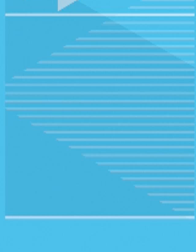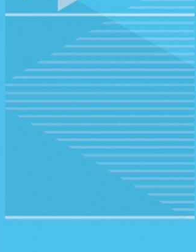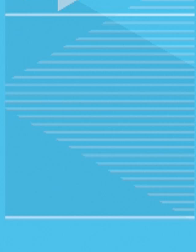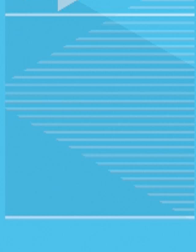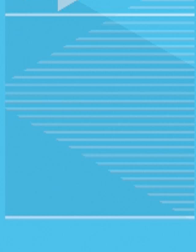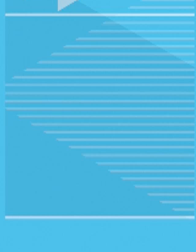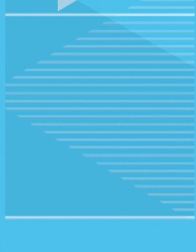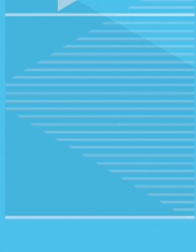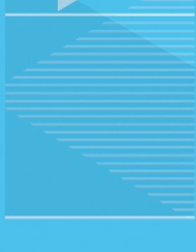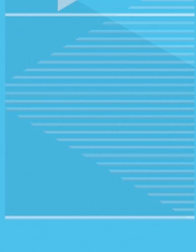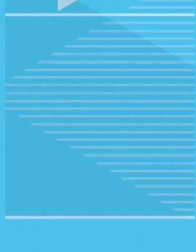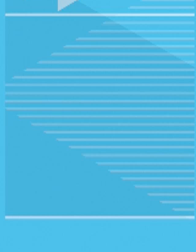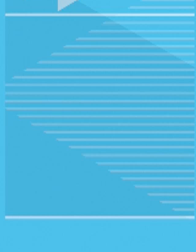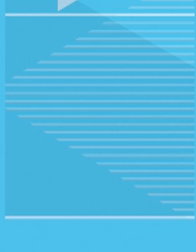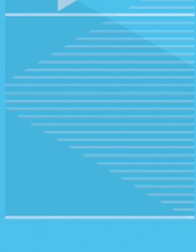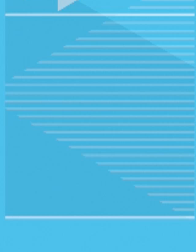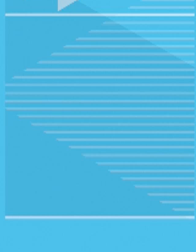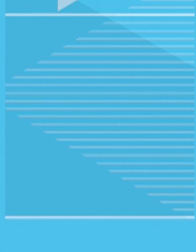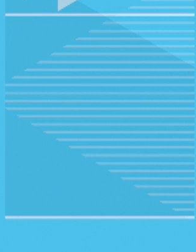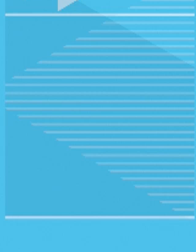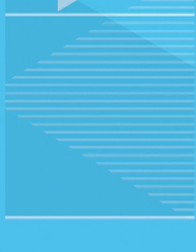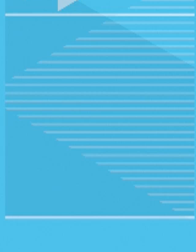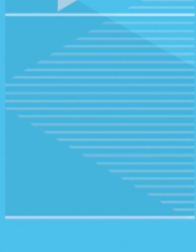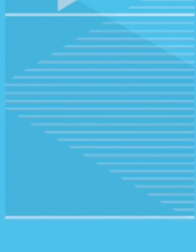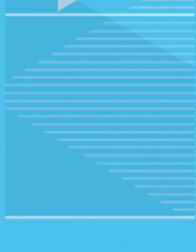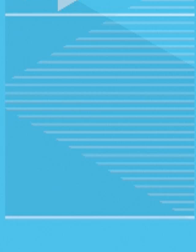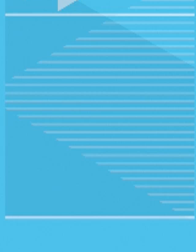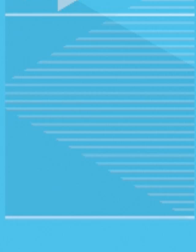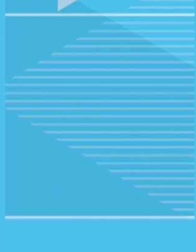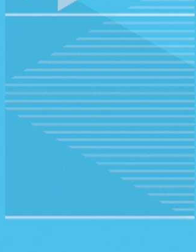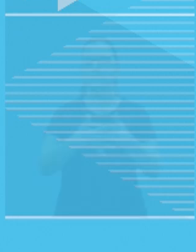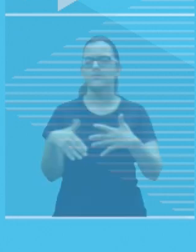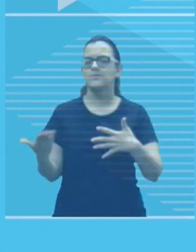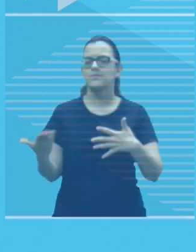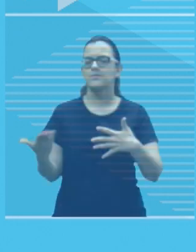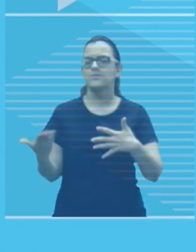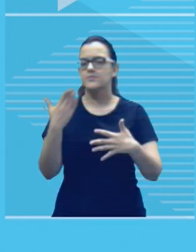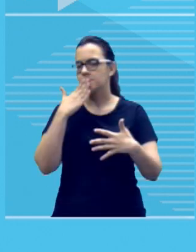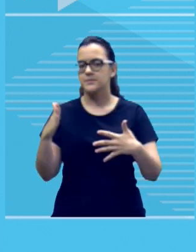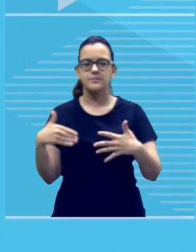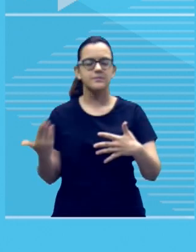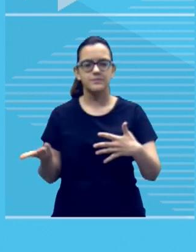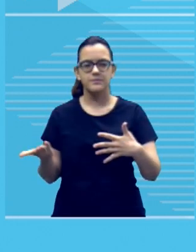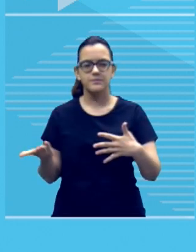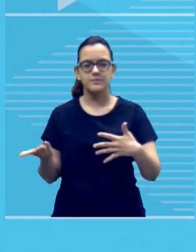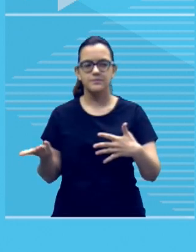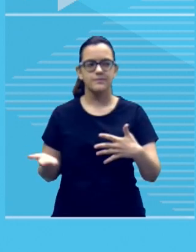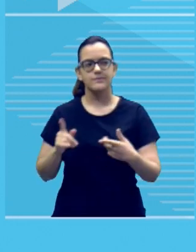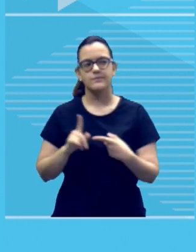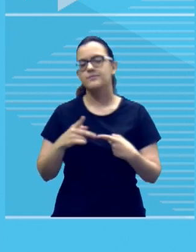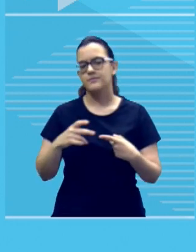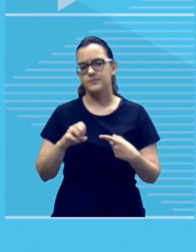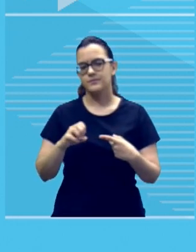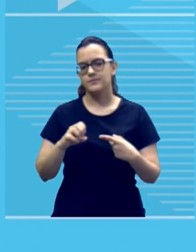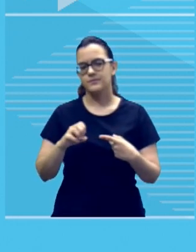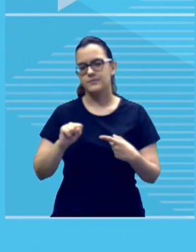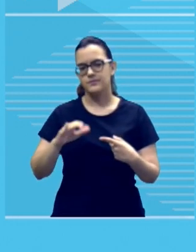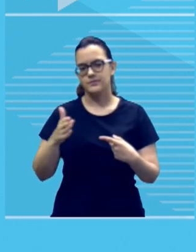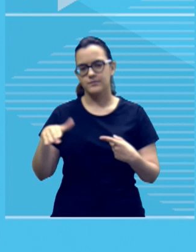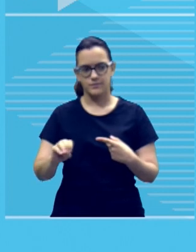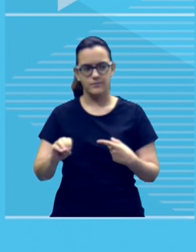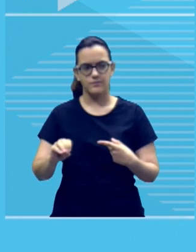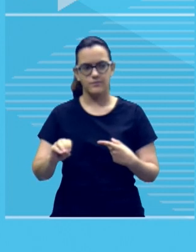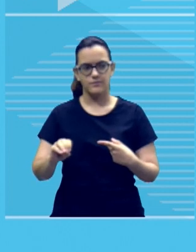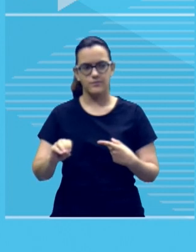os amigos então tá aí ó na letra A qual o tipo de isomeria pessoal só pode ser isomeria de posição porque